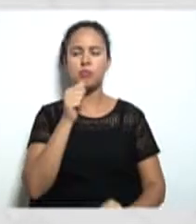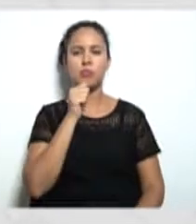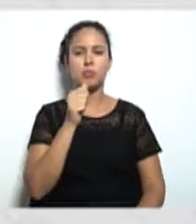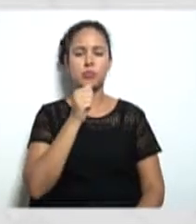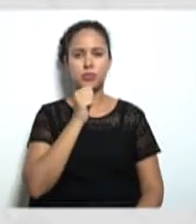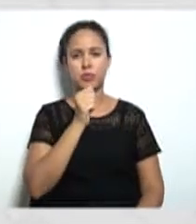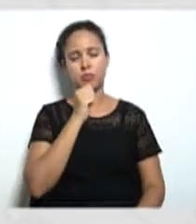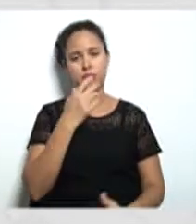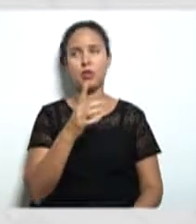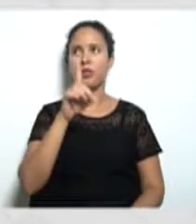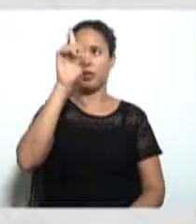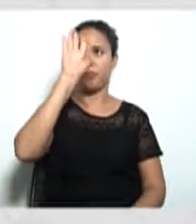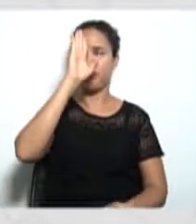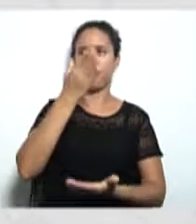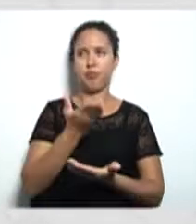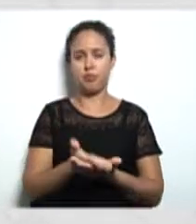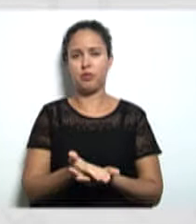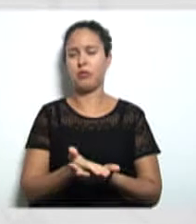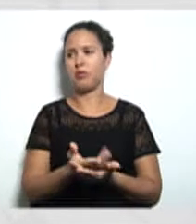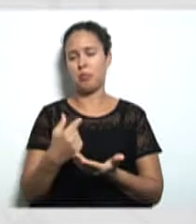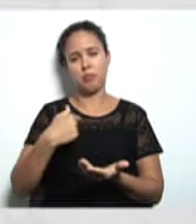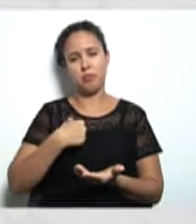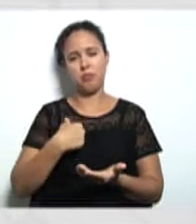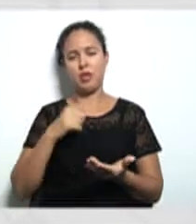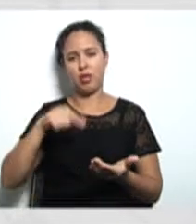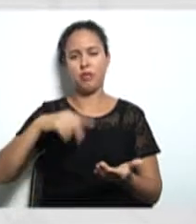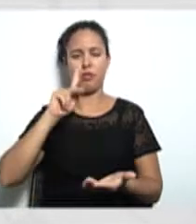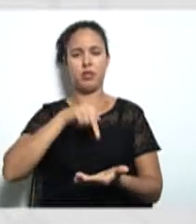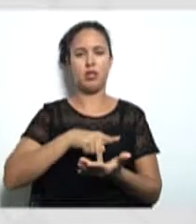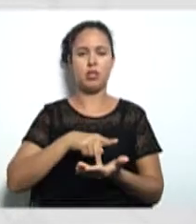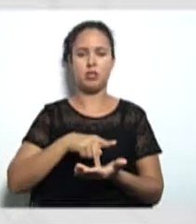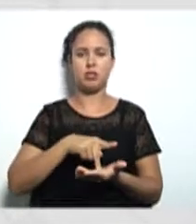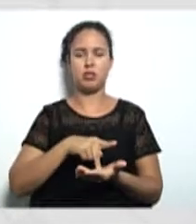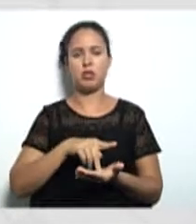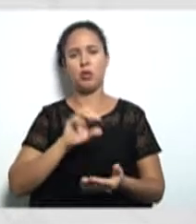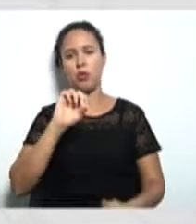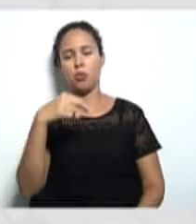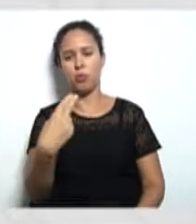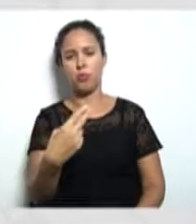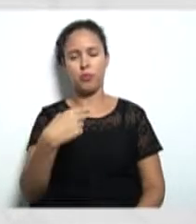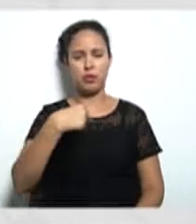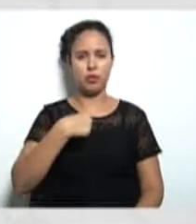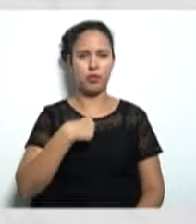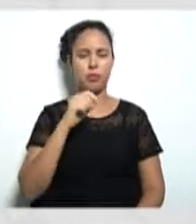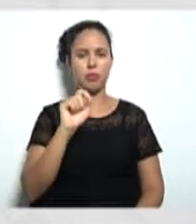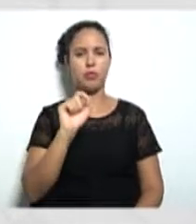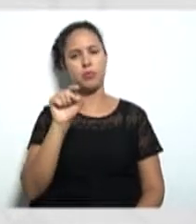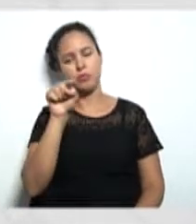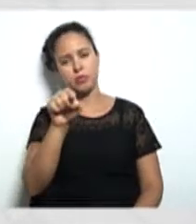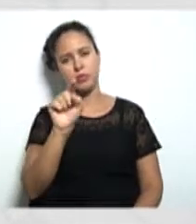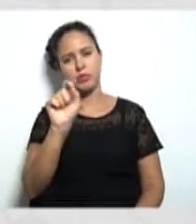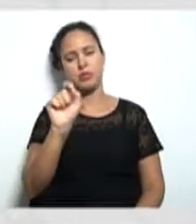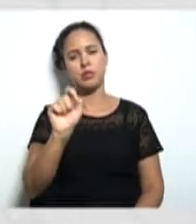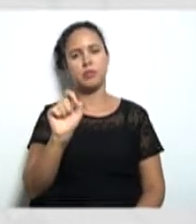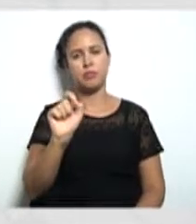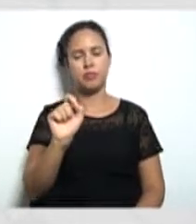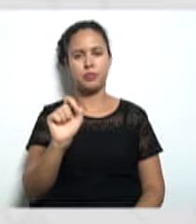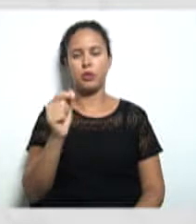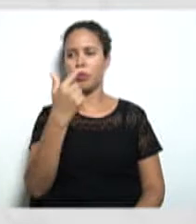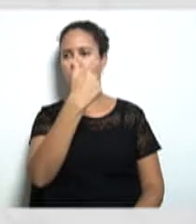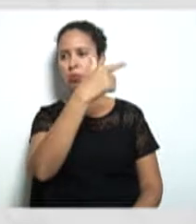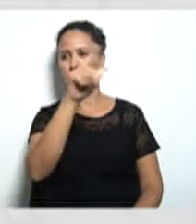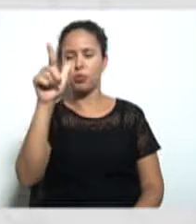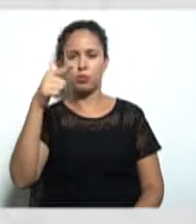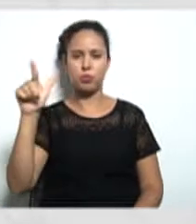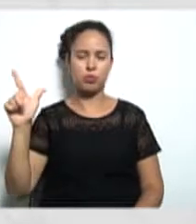Deus e para mim isso é verdade, né? Deus existe. Ou eu creio, né? Em algum outro,